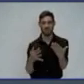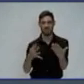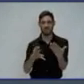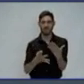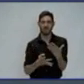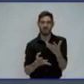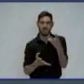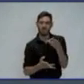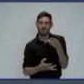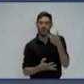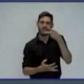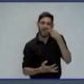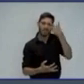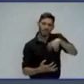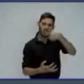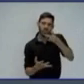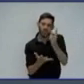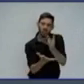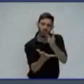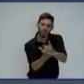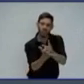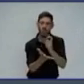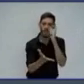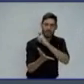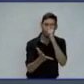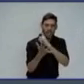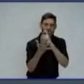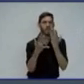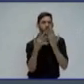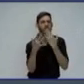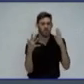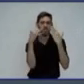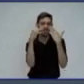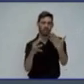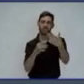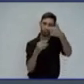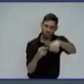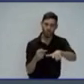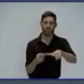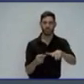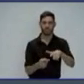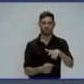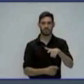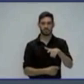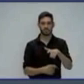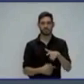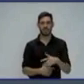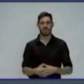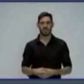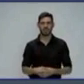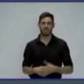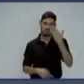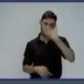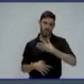Continuou a repetir a acusação falsa e prometeu apresentar as provas novamente. Após uma